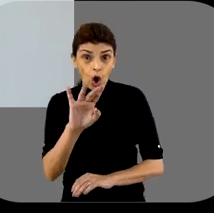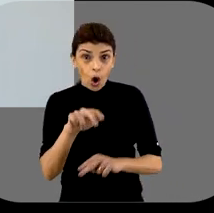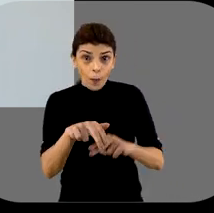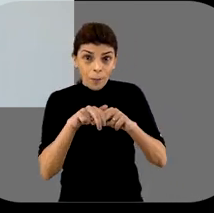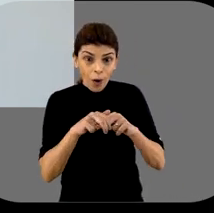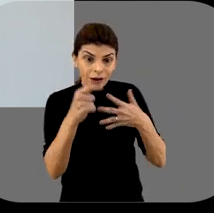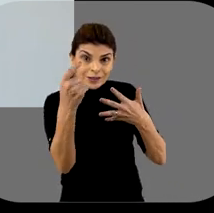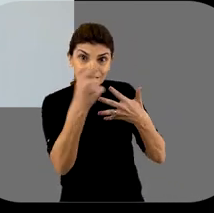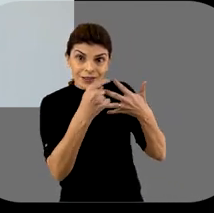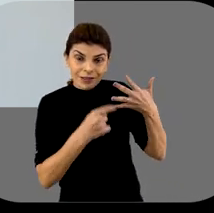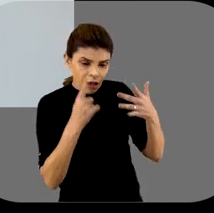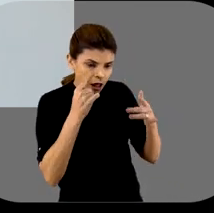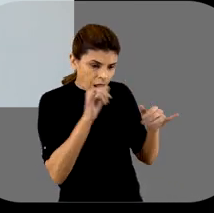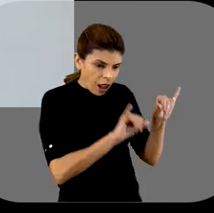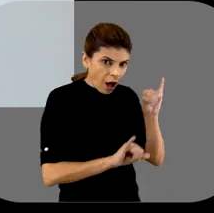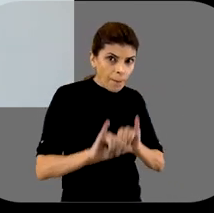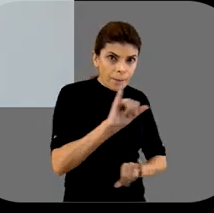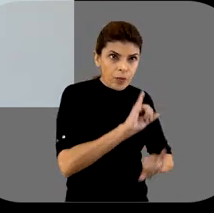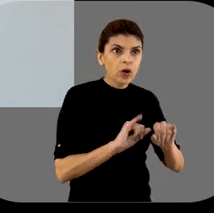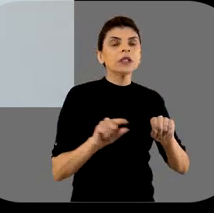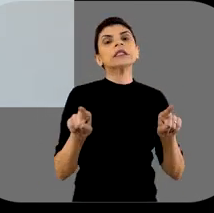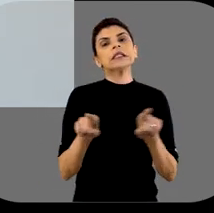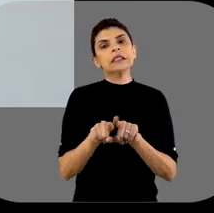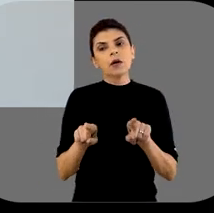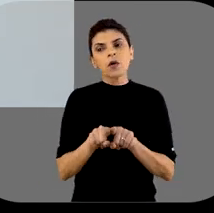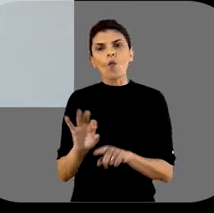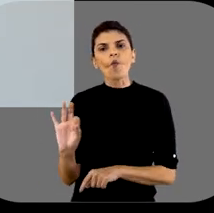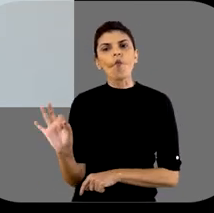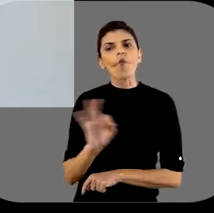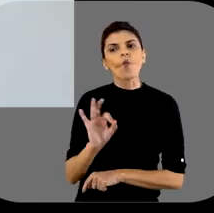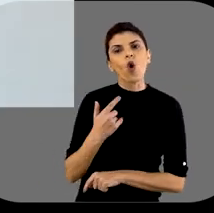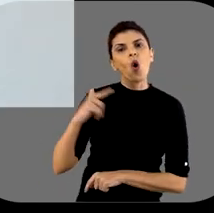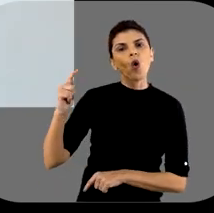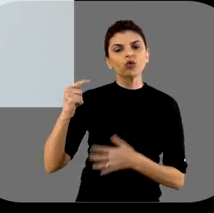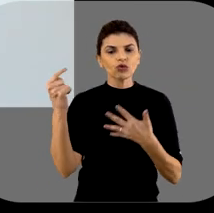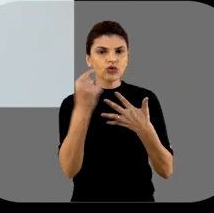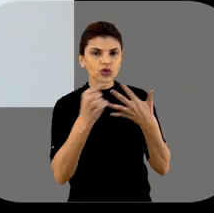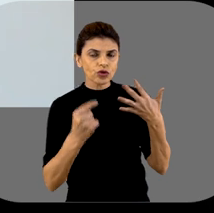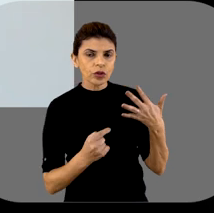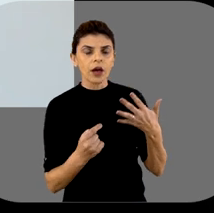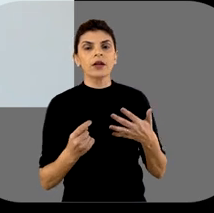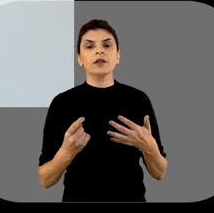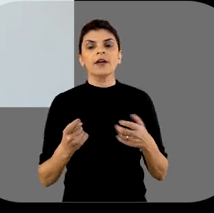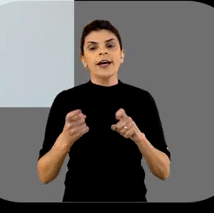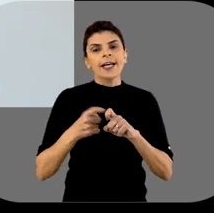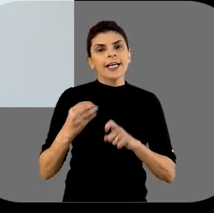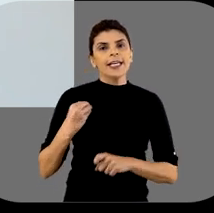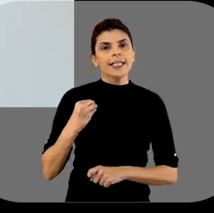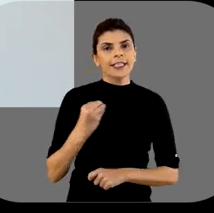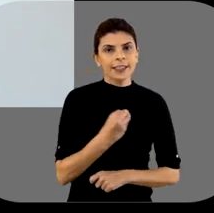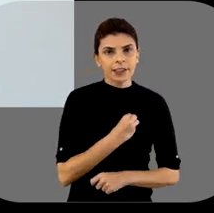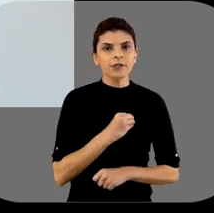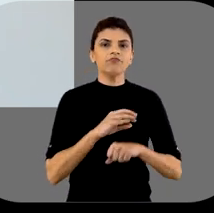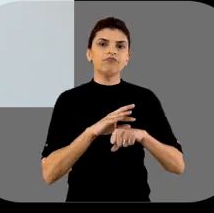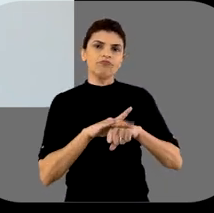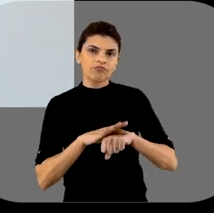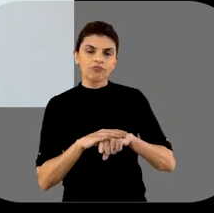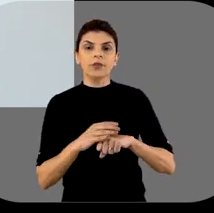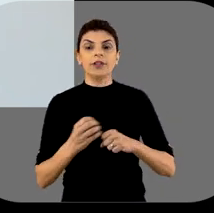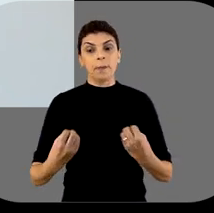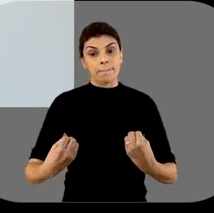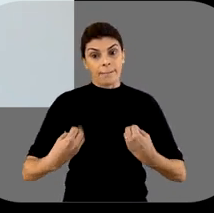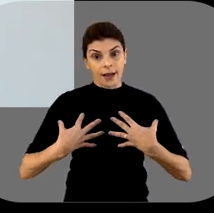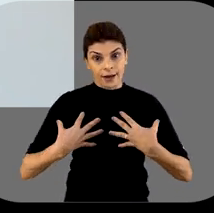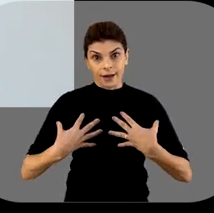não só pelo critério laboratorial, mas também pela ausência dos demais critérios, que são clínico, clínico-epidemiológico e